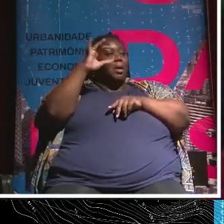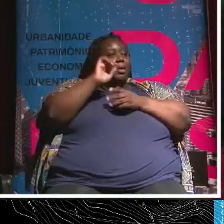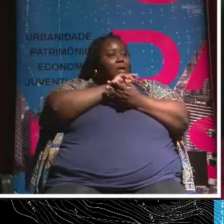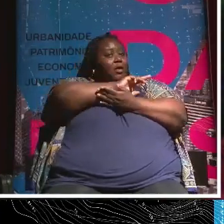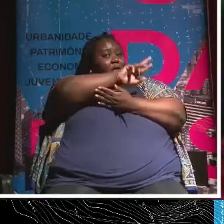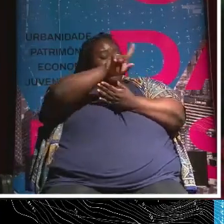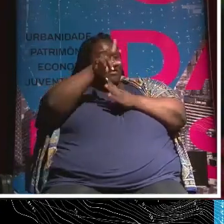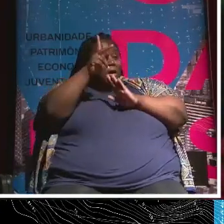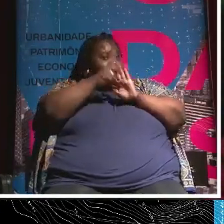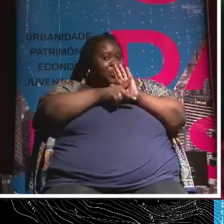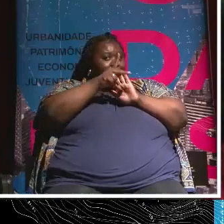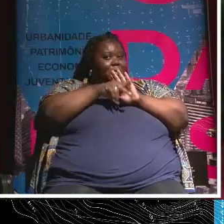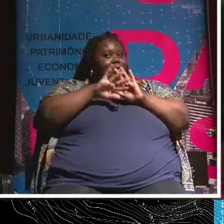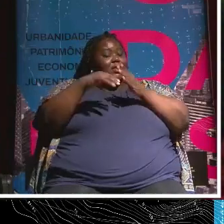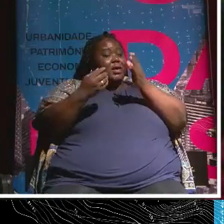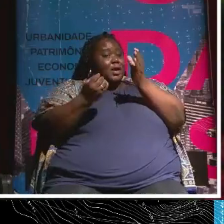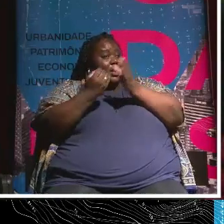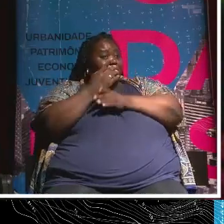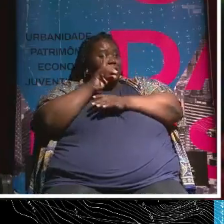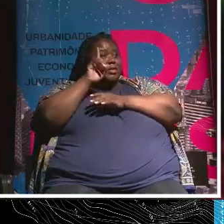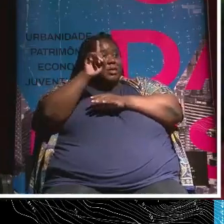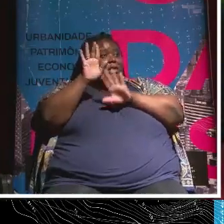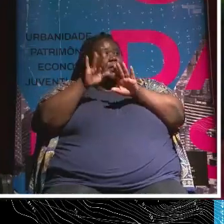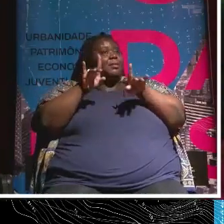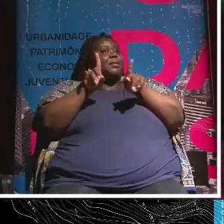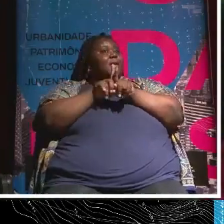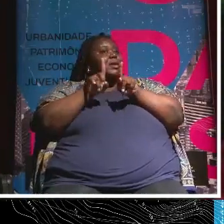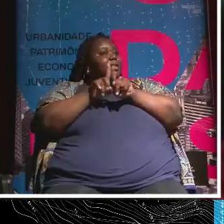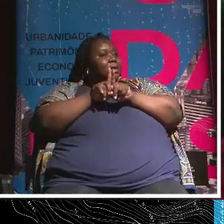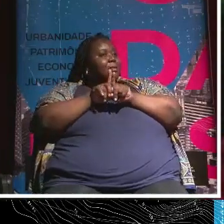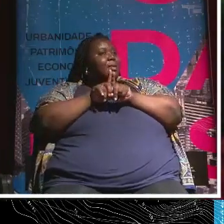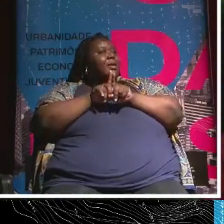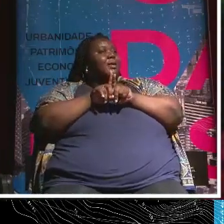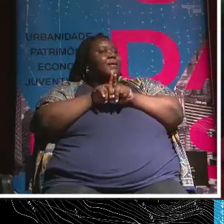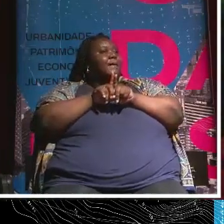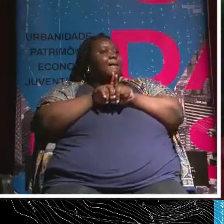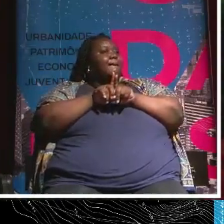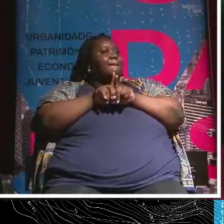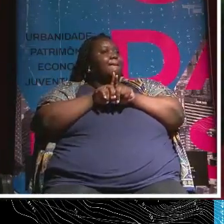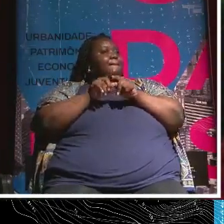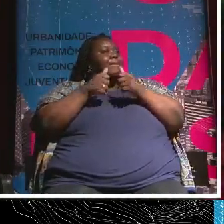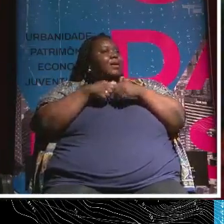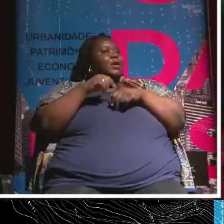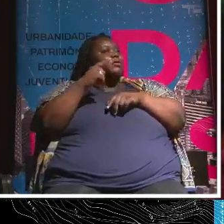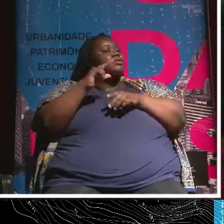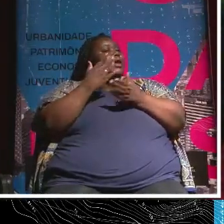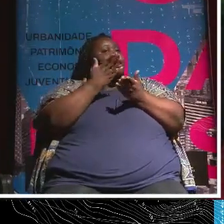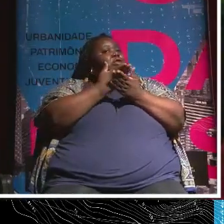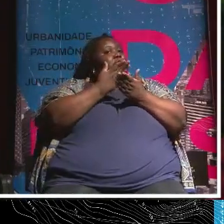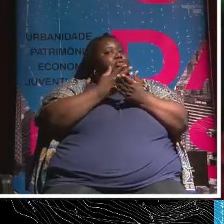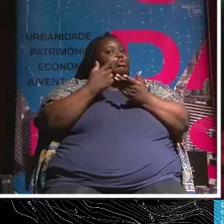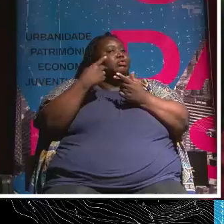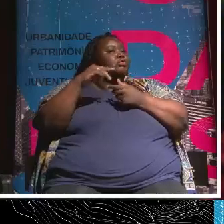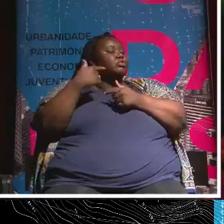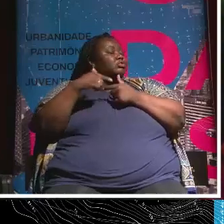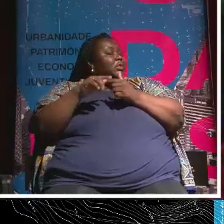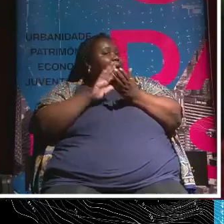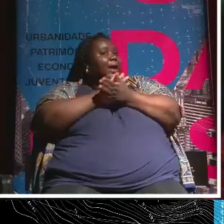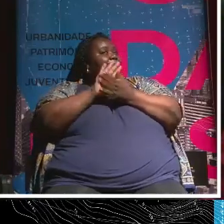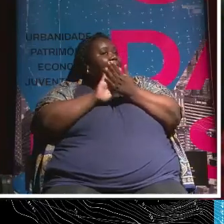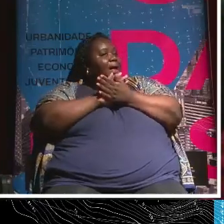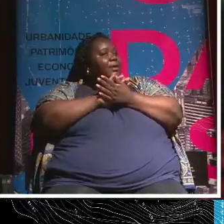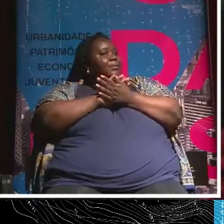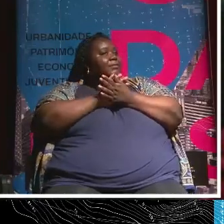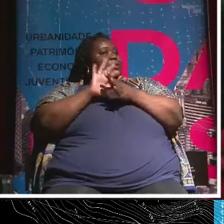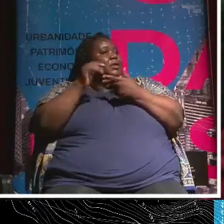diversos projetos que surgiram de lá, mas também não foram mapeados. E vai ficando sem mapear, e vai ficando sem mapear, e vai ficando sem mapear,